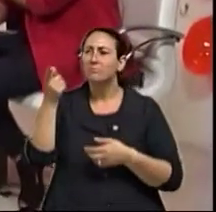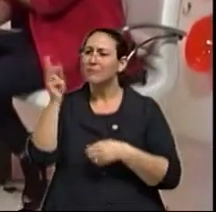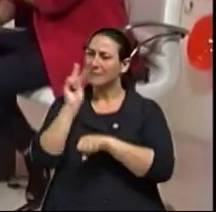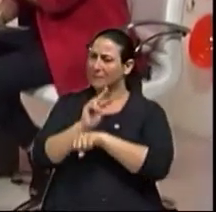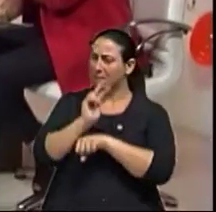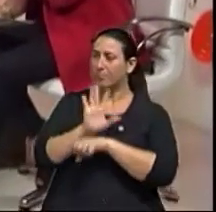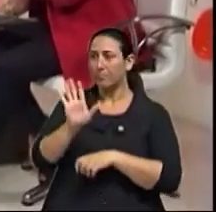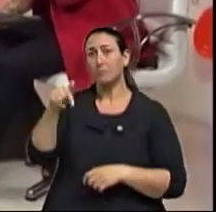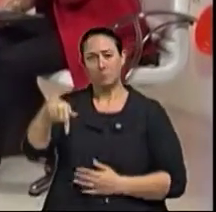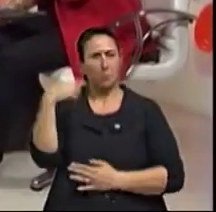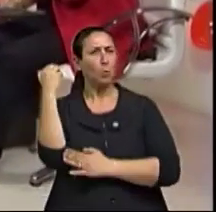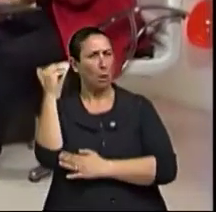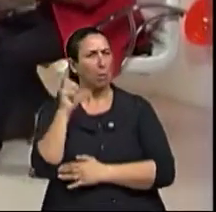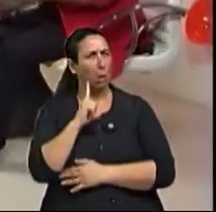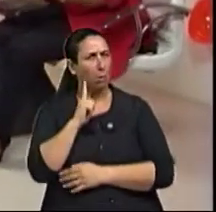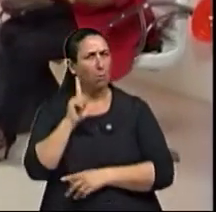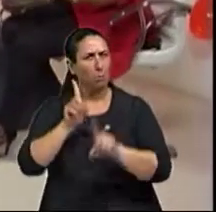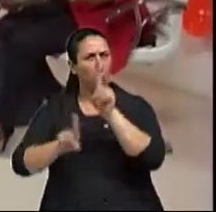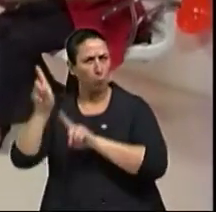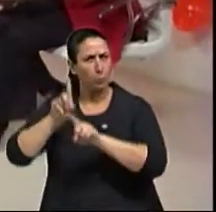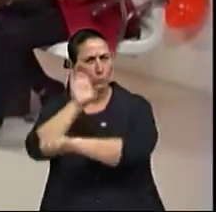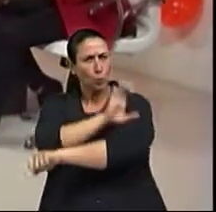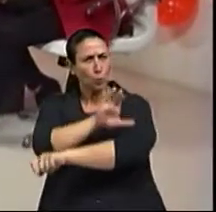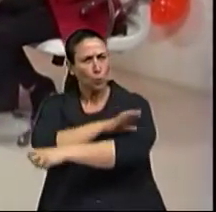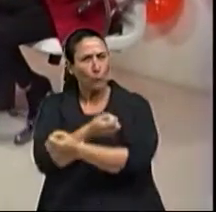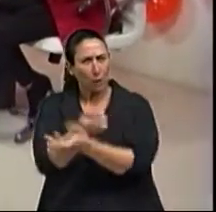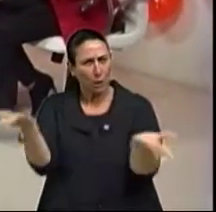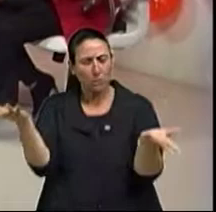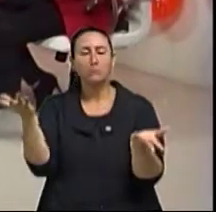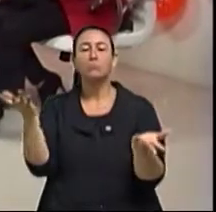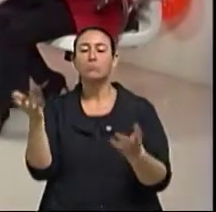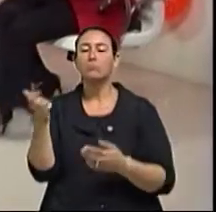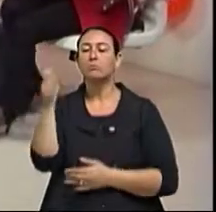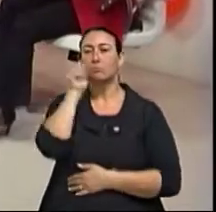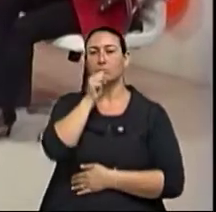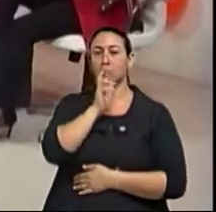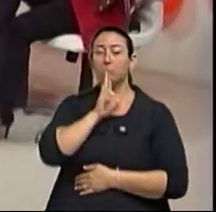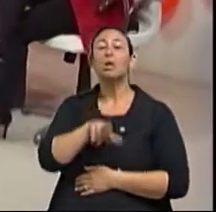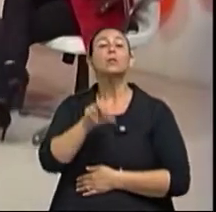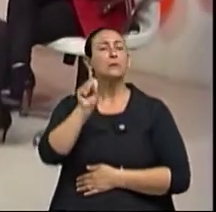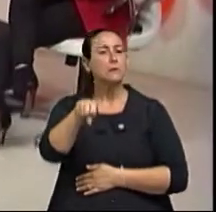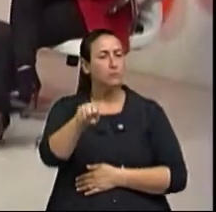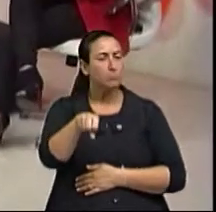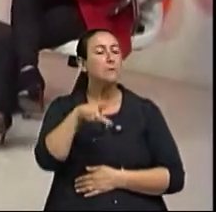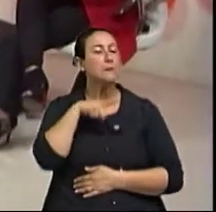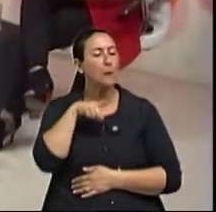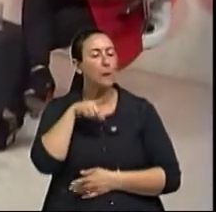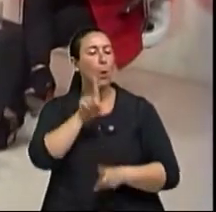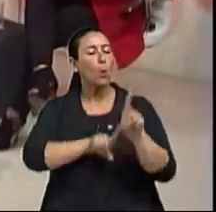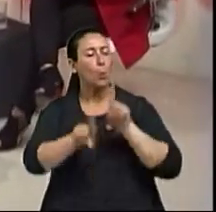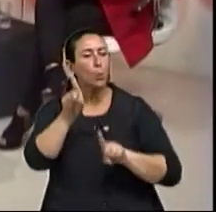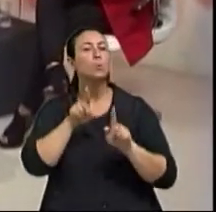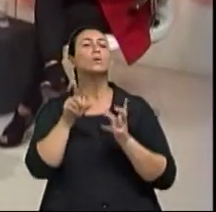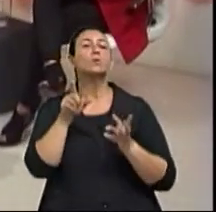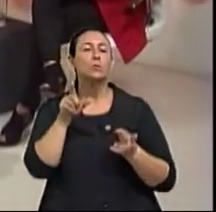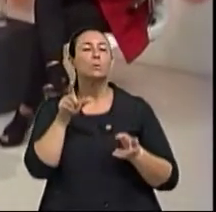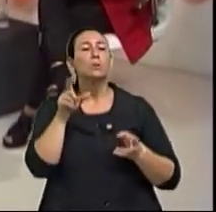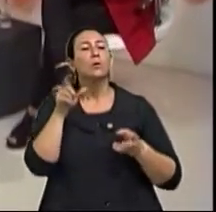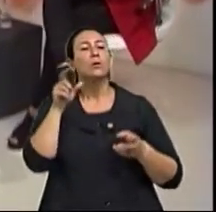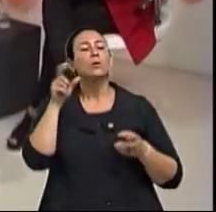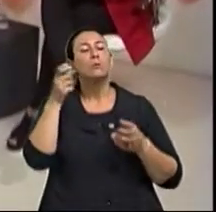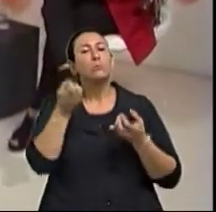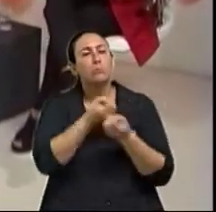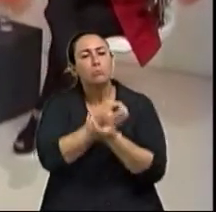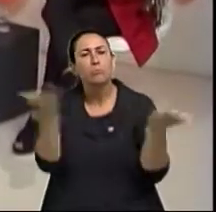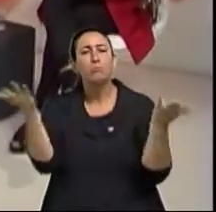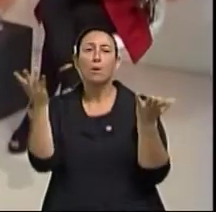cuidador. Aqui em Porto Alegre já tem instituições que têm os cursos para cuidadores. Existem instituições privadas uhum. e algumas instituições